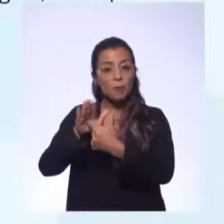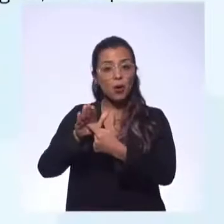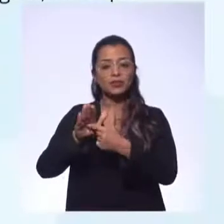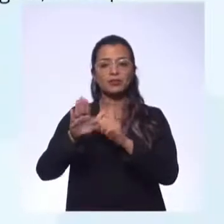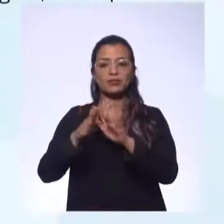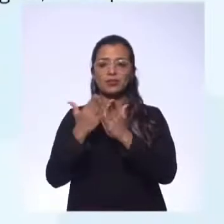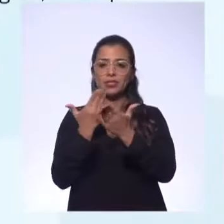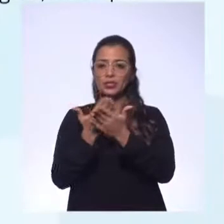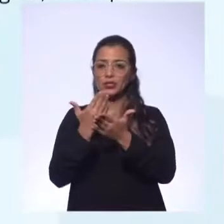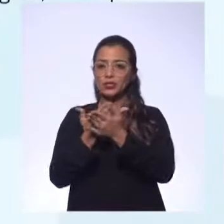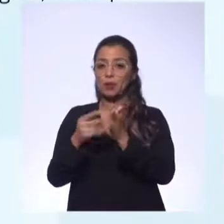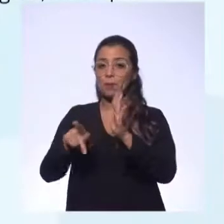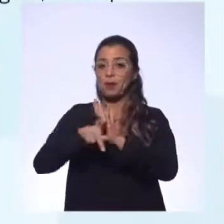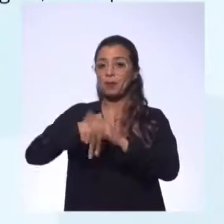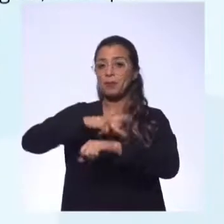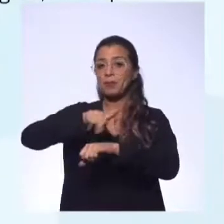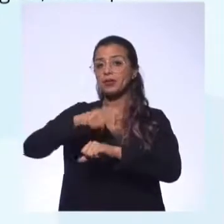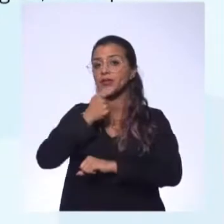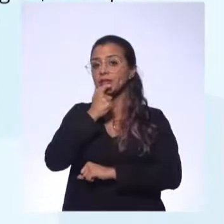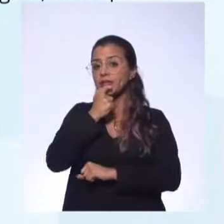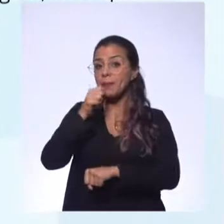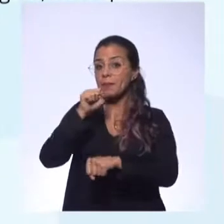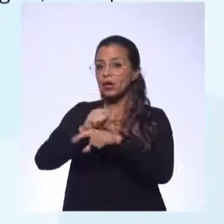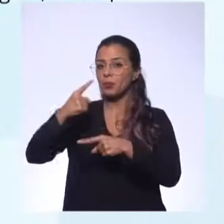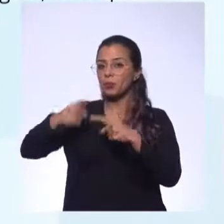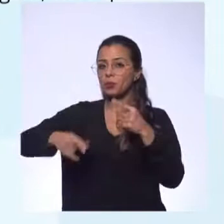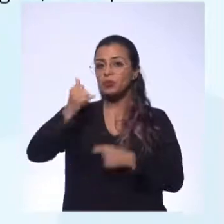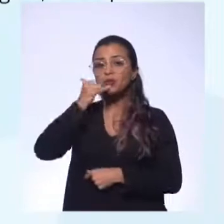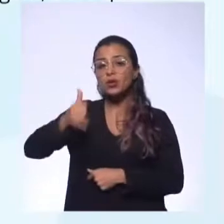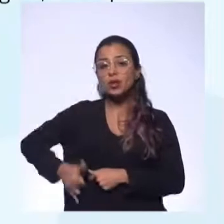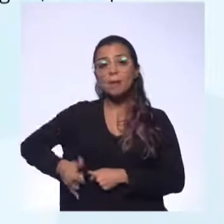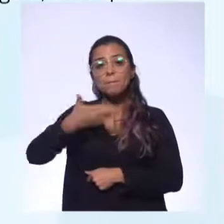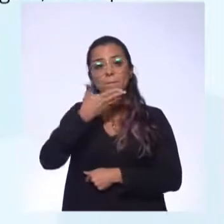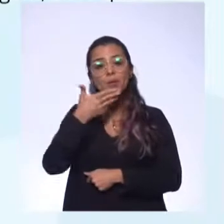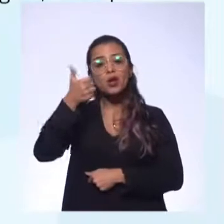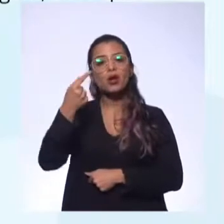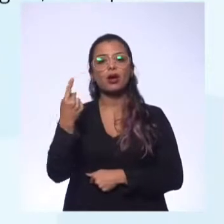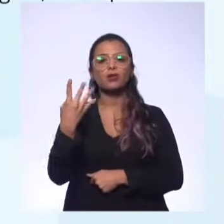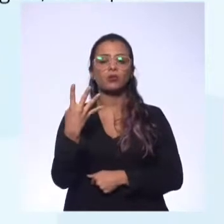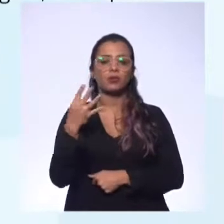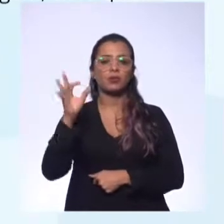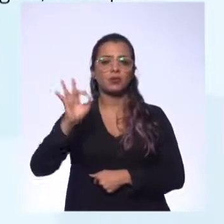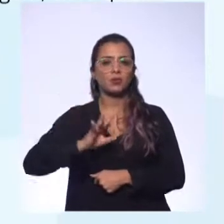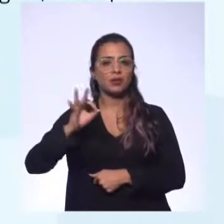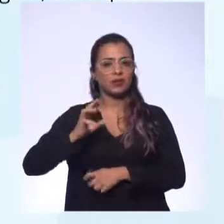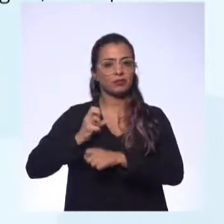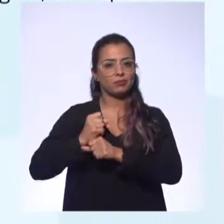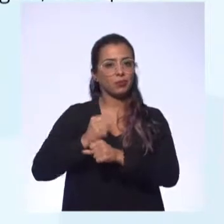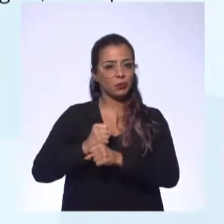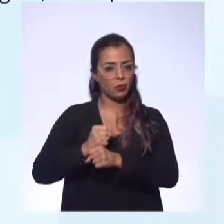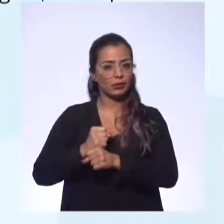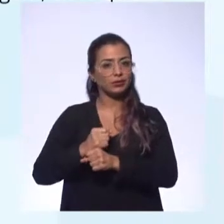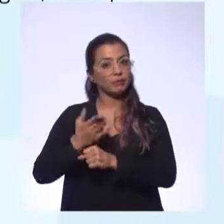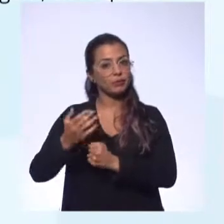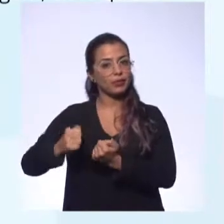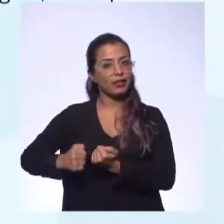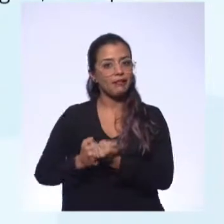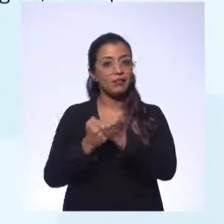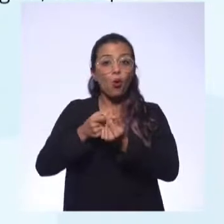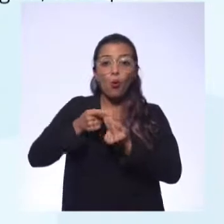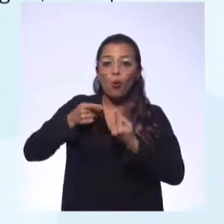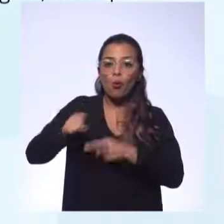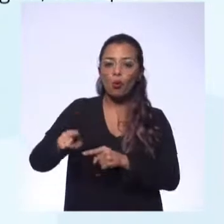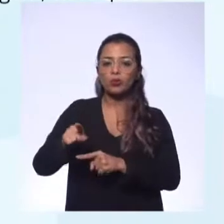da Inglaterra que baniram os smartphones melhoraram em até 14% suas notas. Sim. Então, ele defende que,